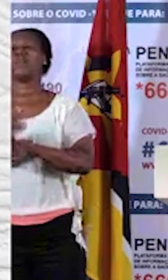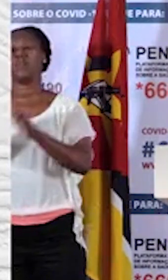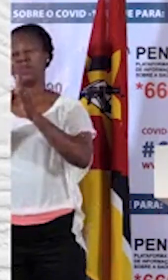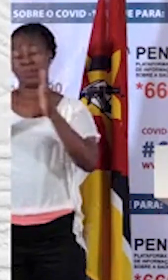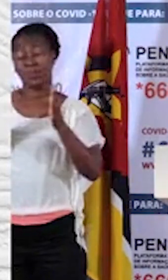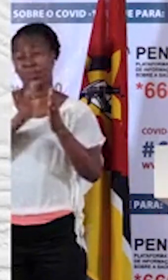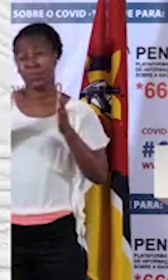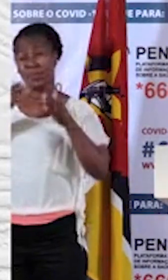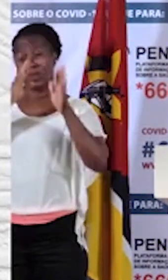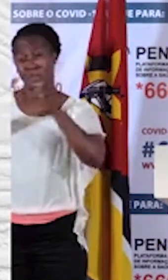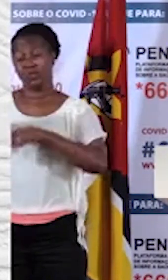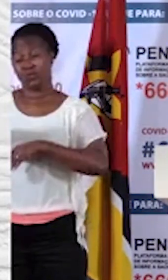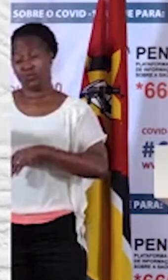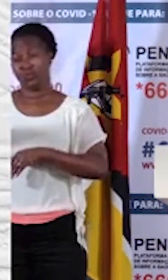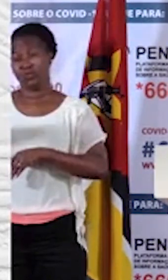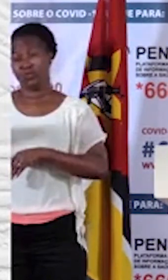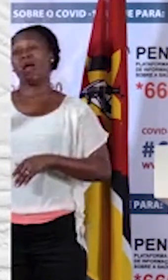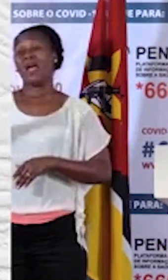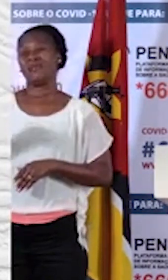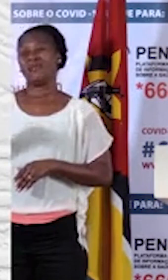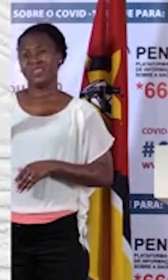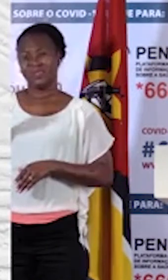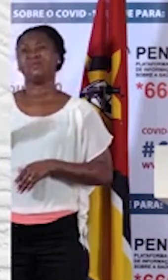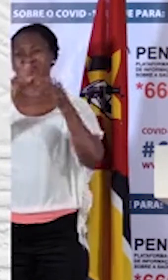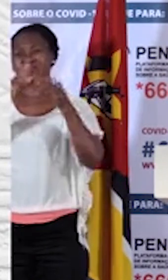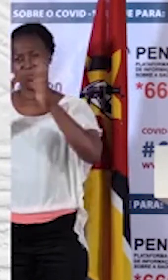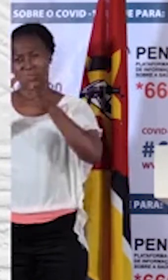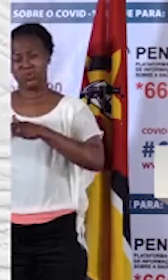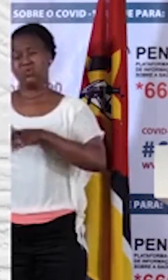recuperados, a África recuperaram